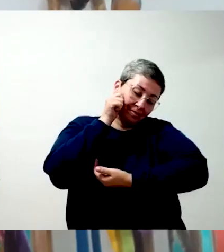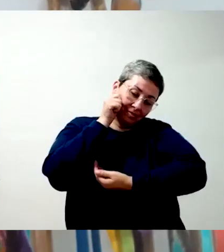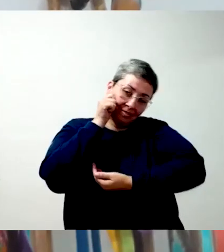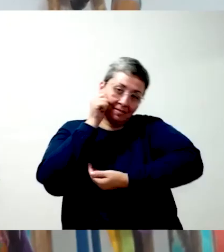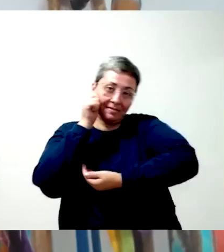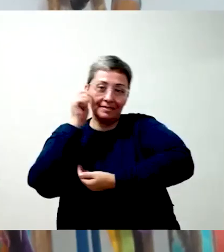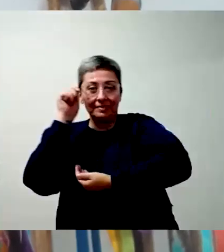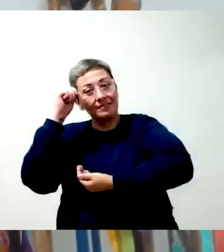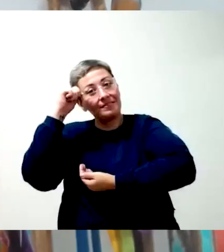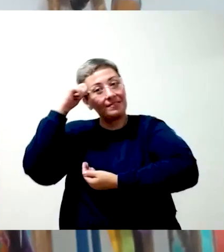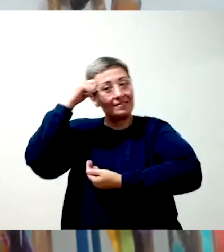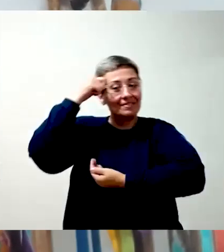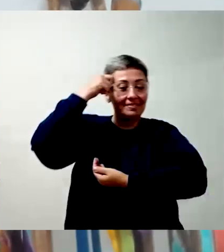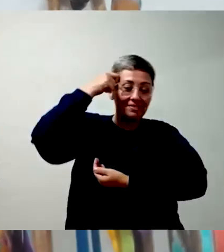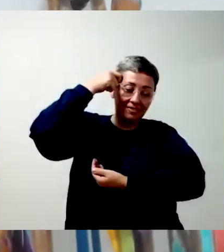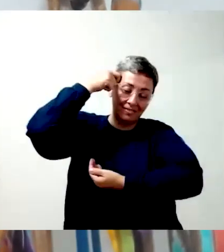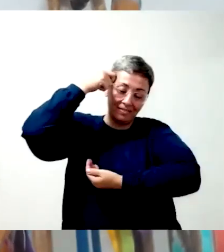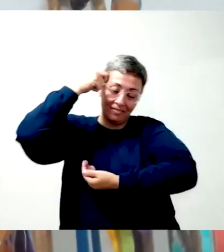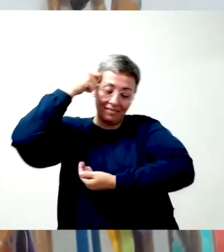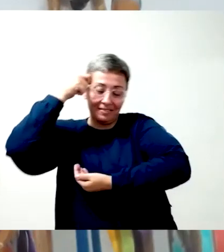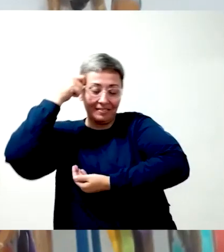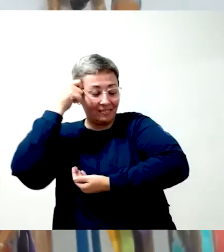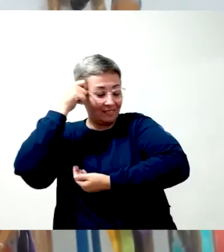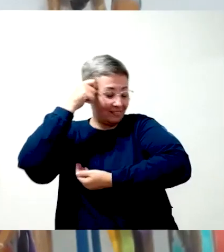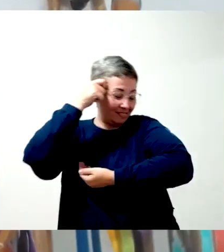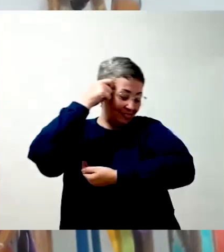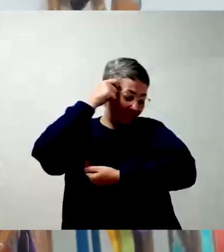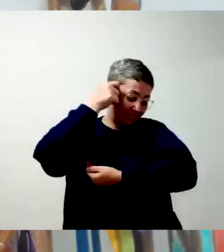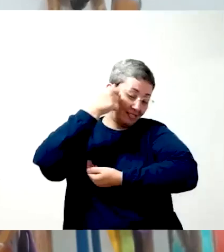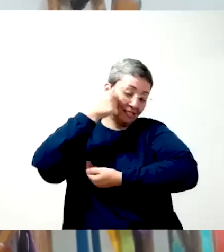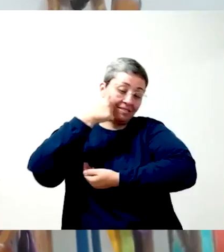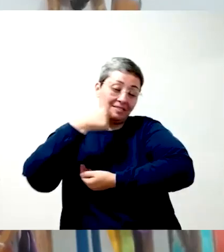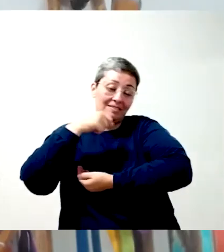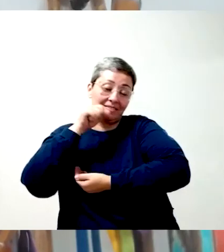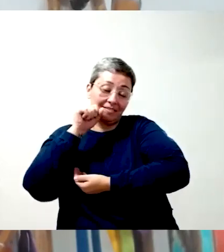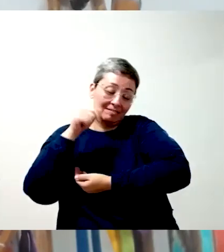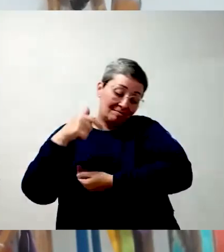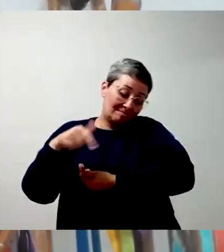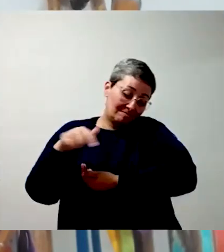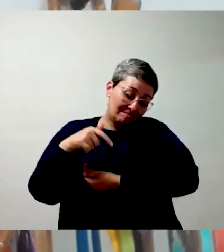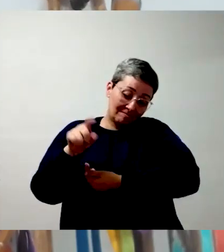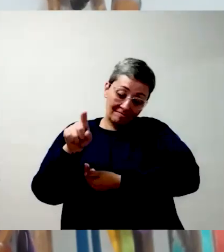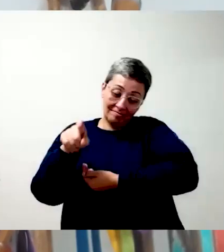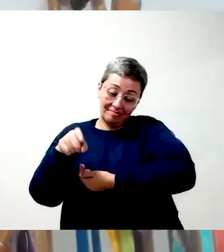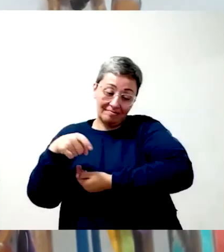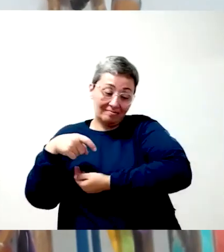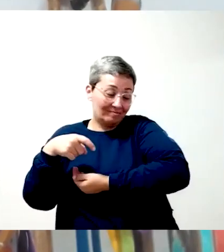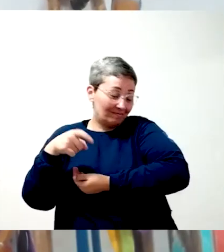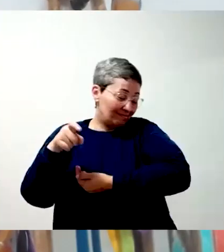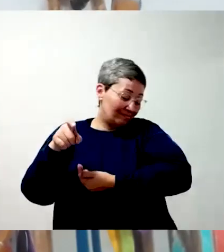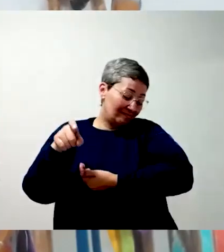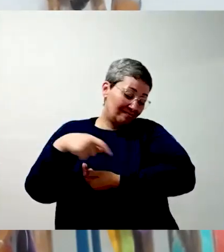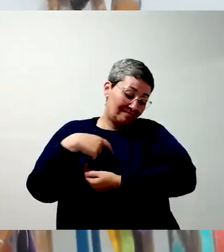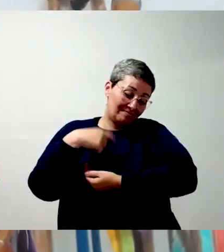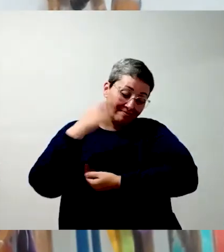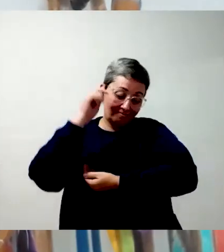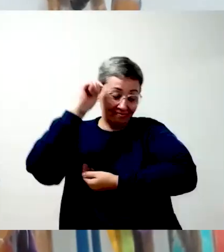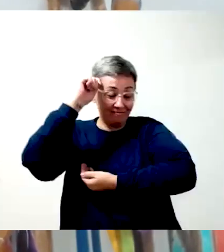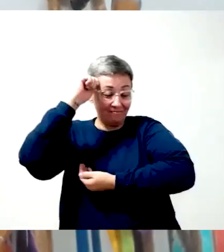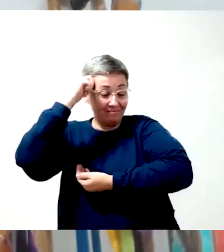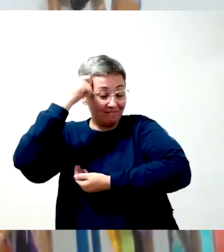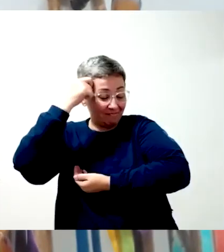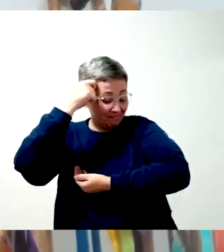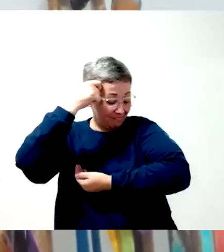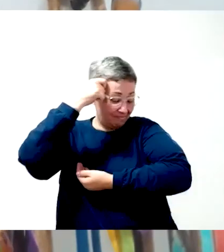Duerme, duerme, negrito, que tu mamá está en el campo,